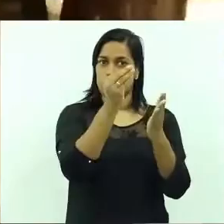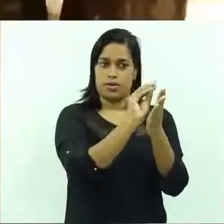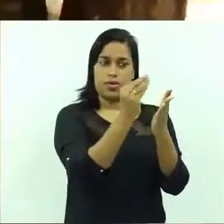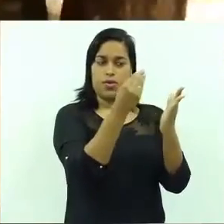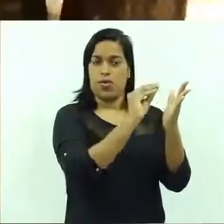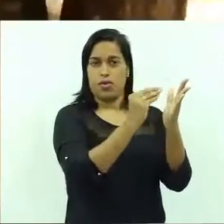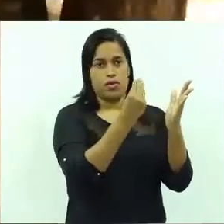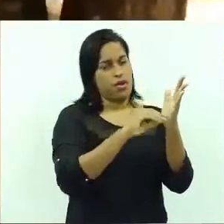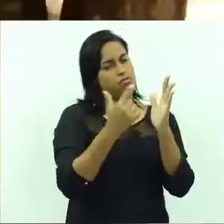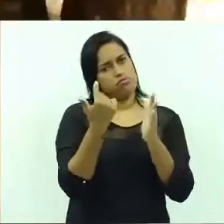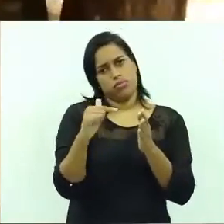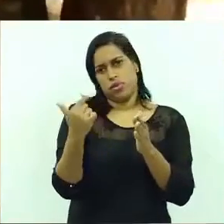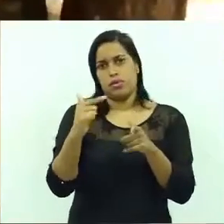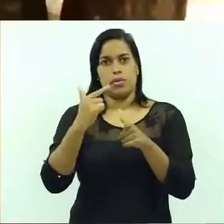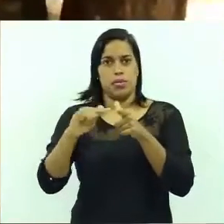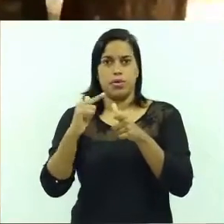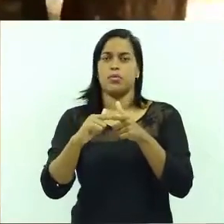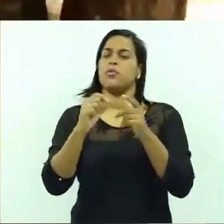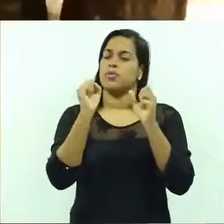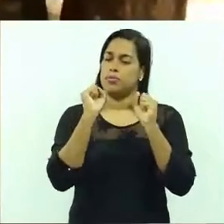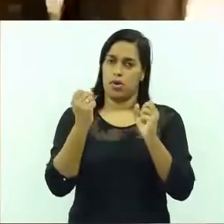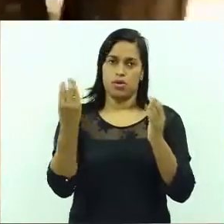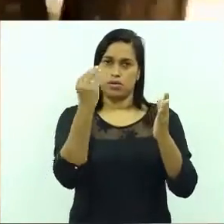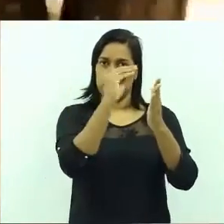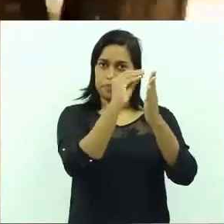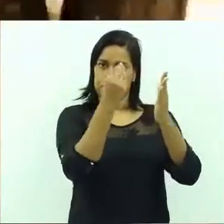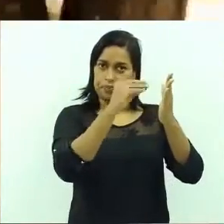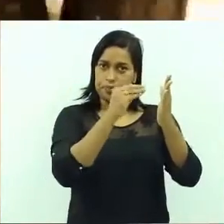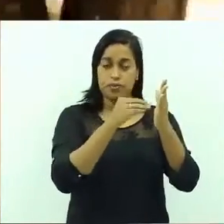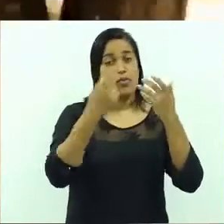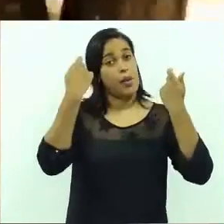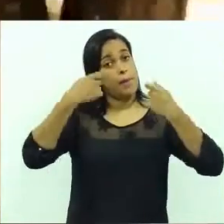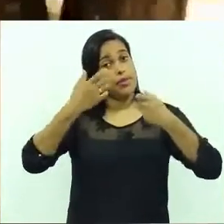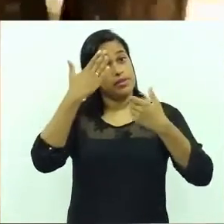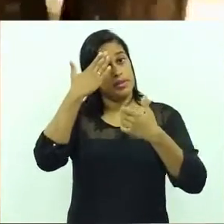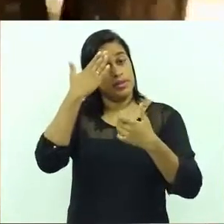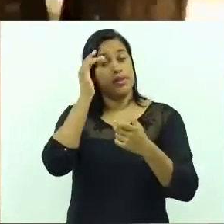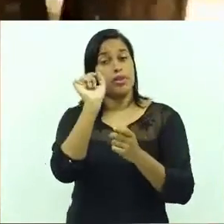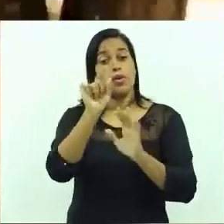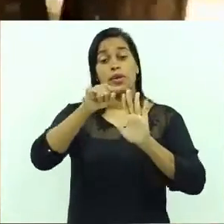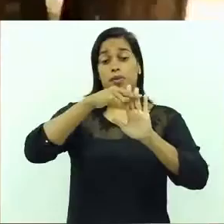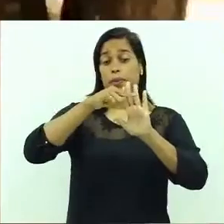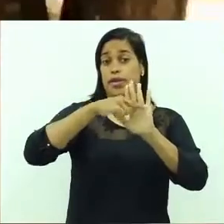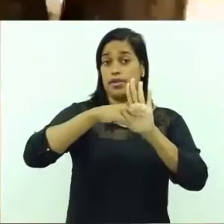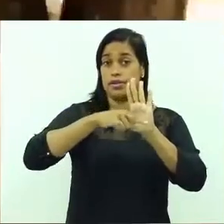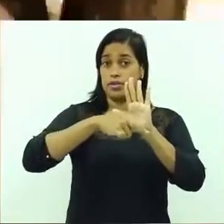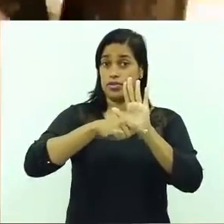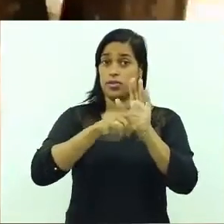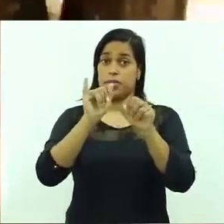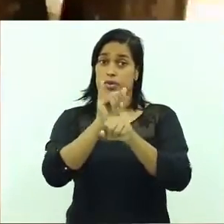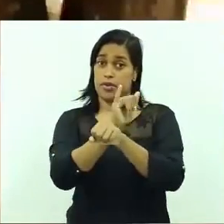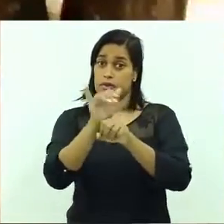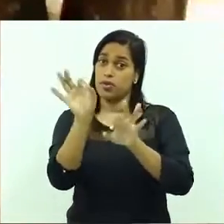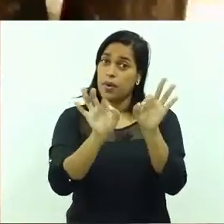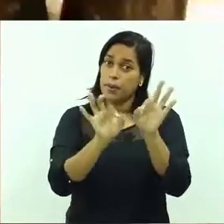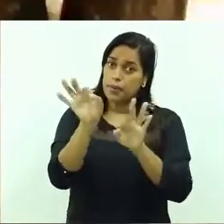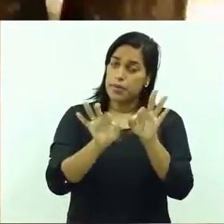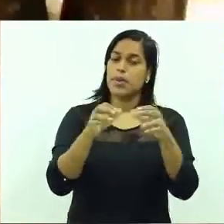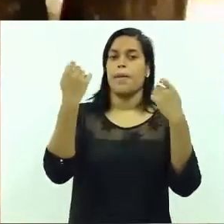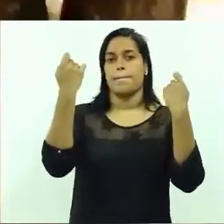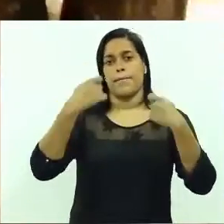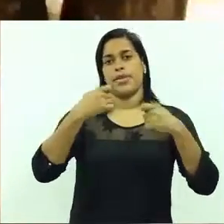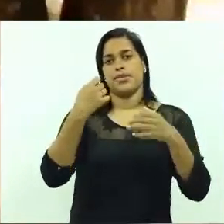necessários, não tem problema, adiciona no teu plano de negócio. O que você precisa entender é que no planejamento operacional é que você vai dar